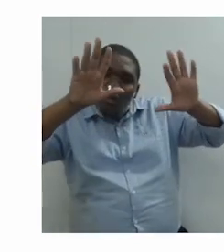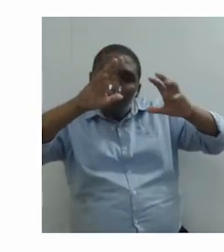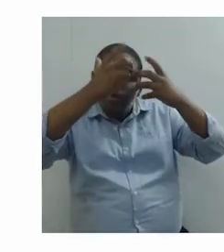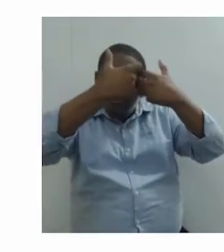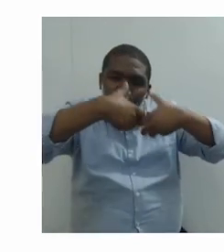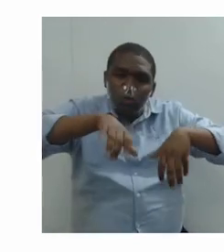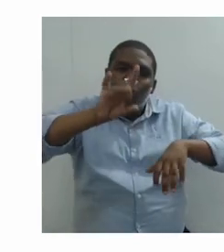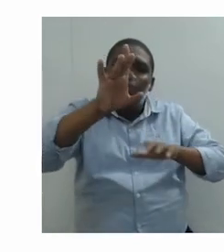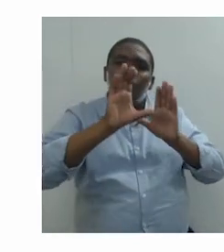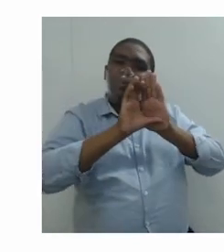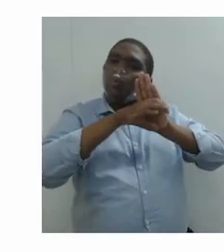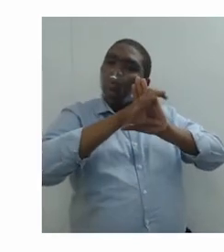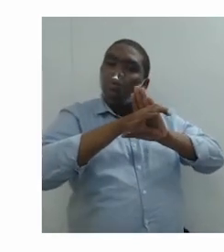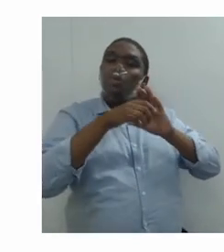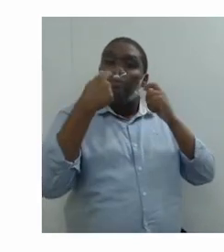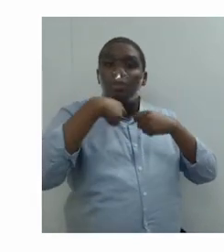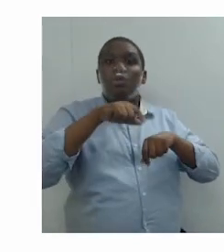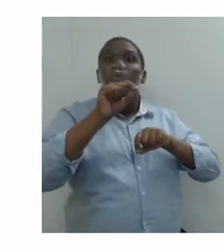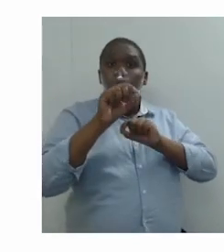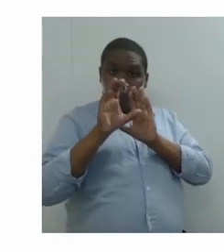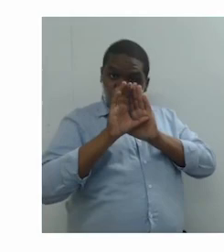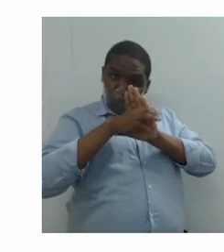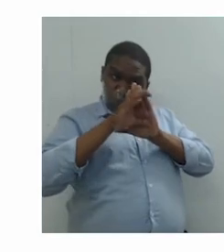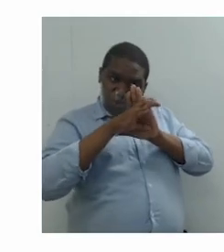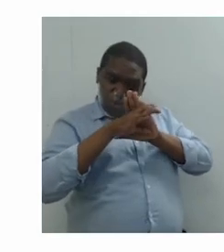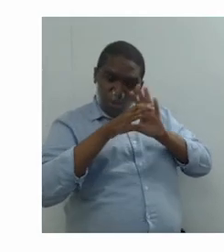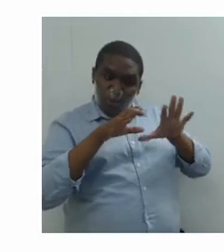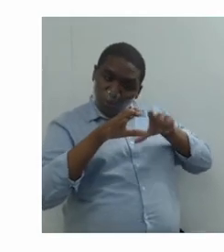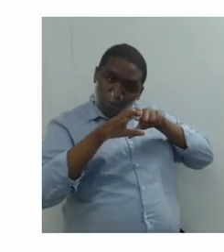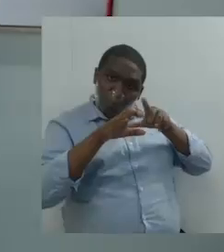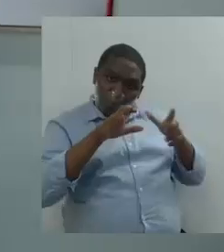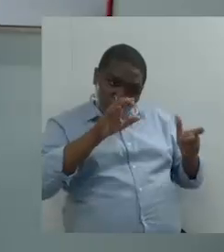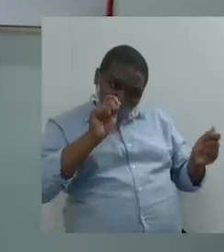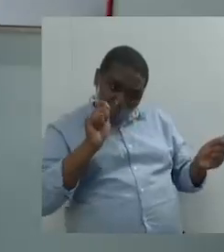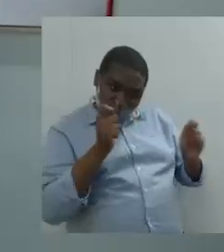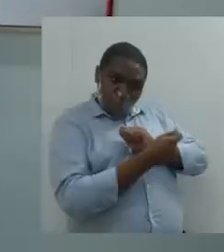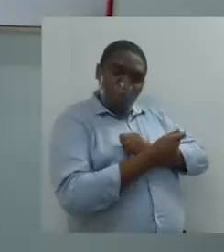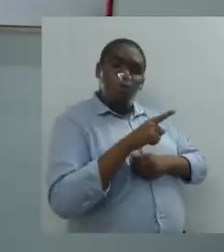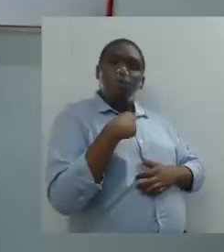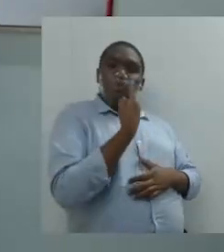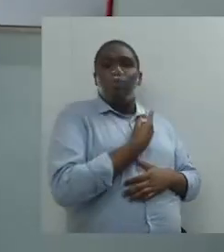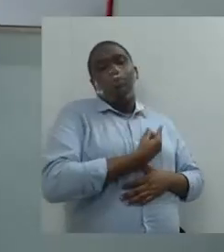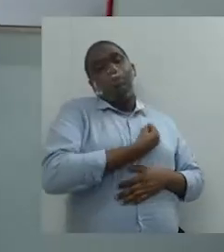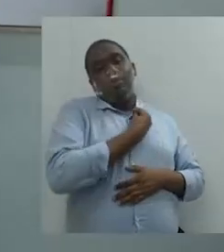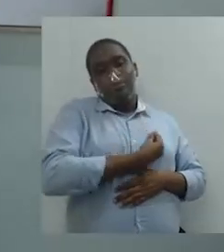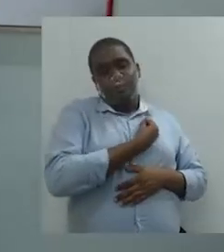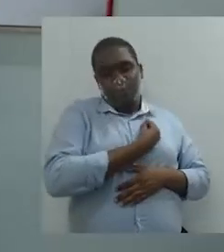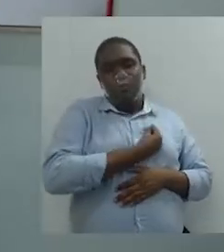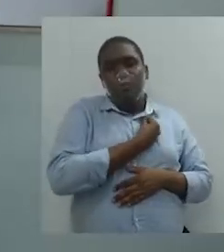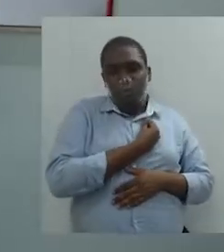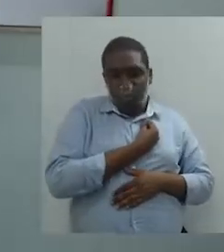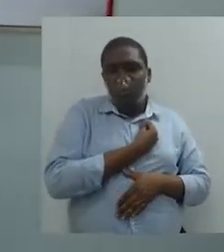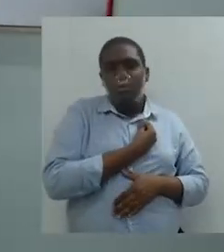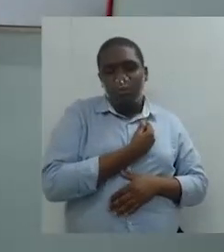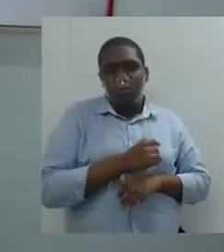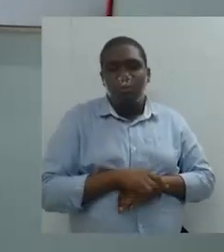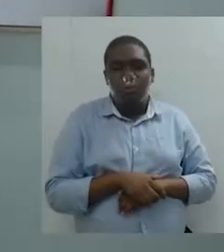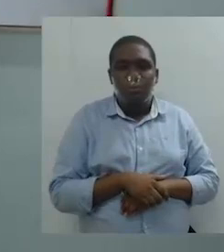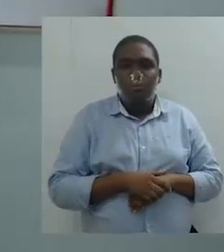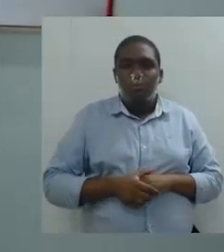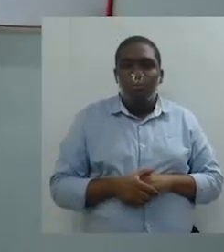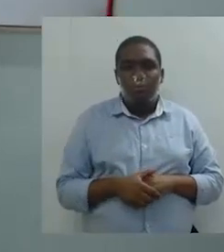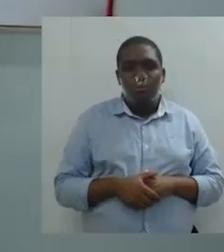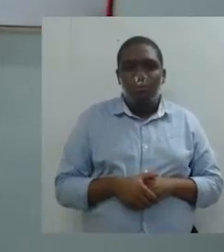Precisamos pegar esse conceito e trazê-los para a nossa vivência, trazê-los para a nossa